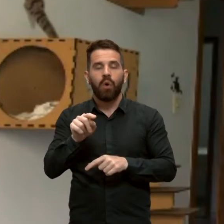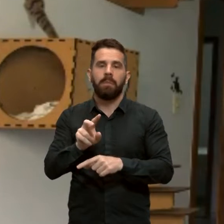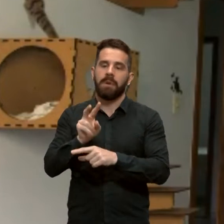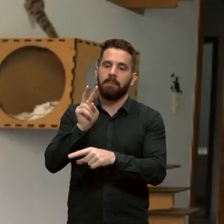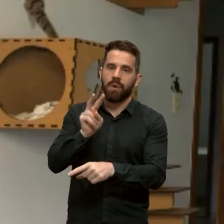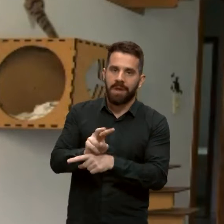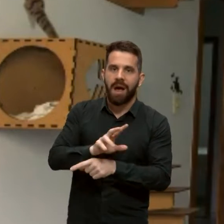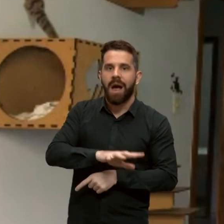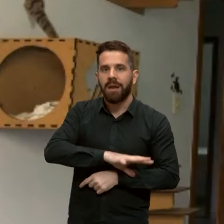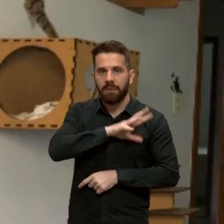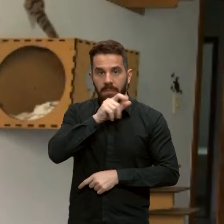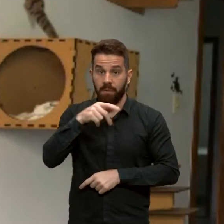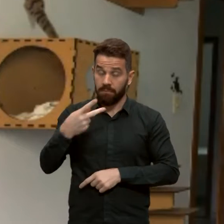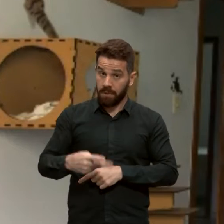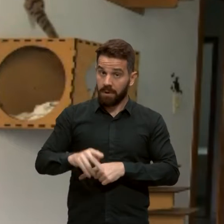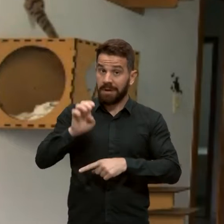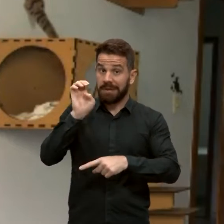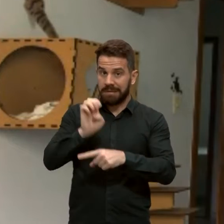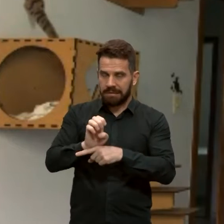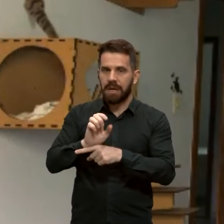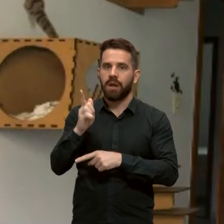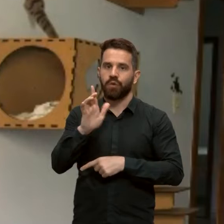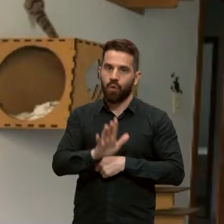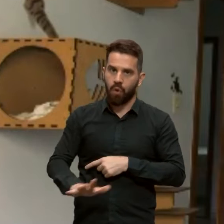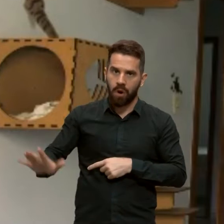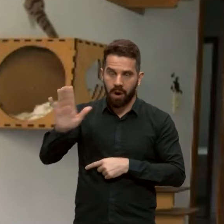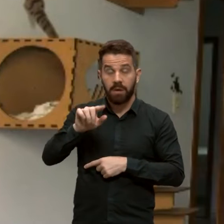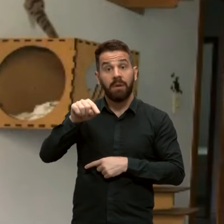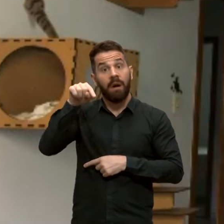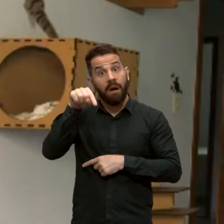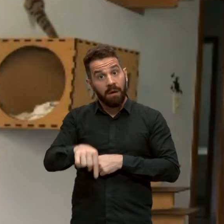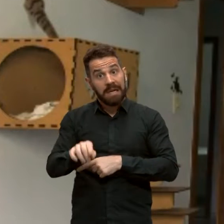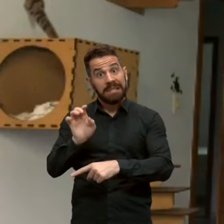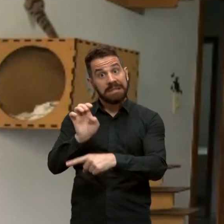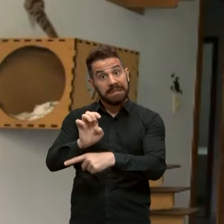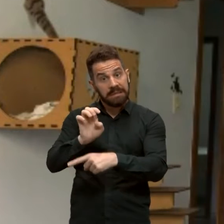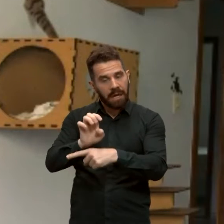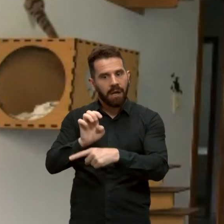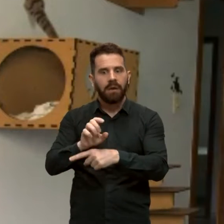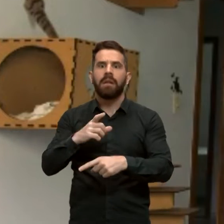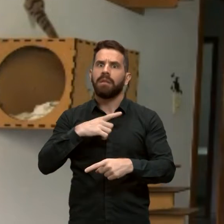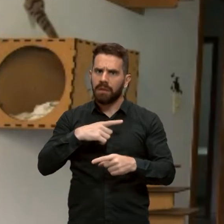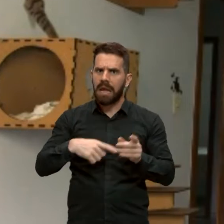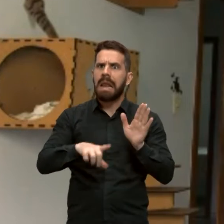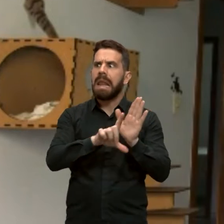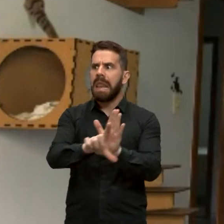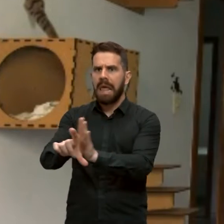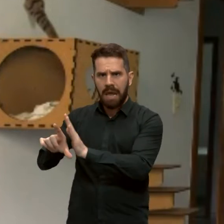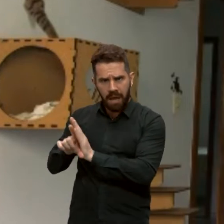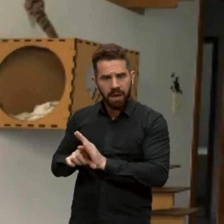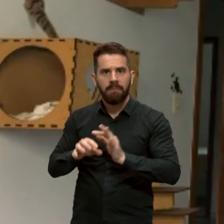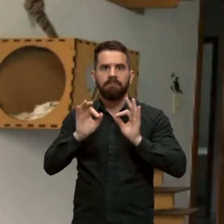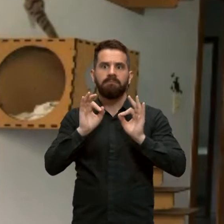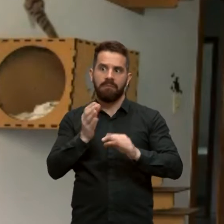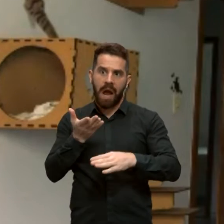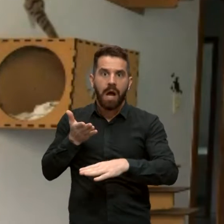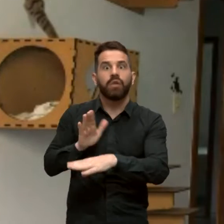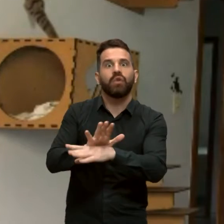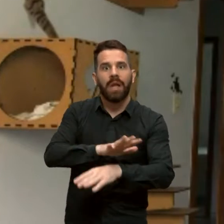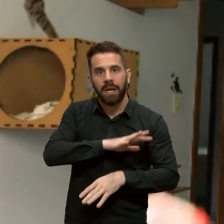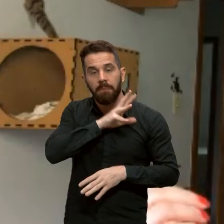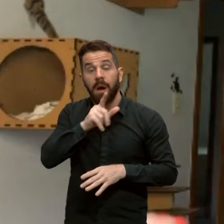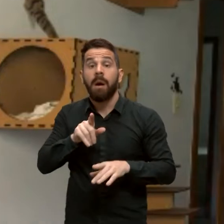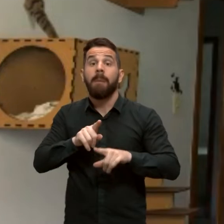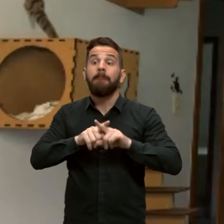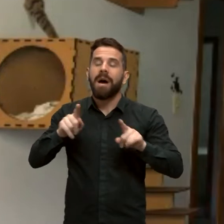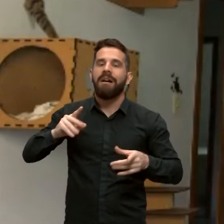Goiás. Eu falo que o nosso estado ele é protagonista de muita lei favorável aos animais, basta colocá-las em prática. Então, a gente